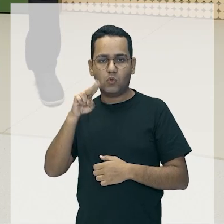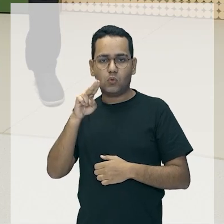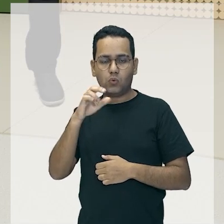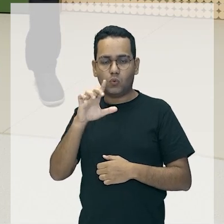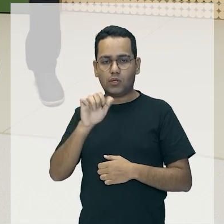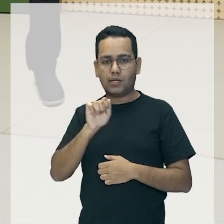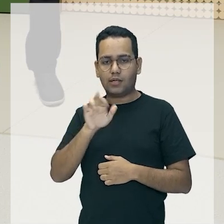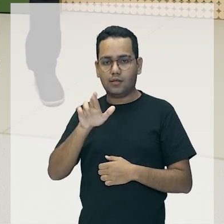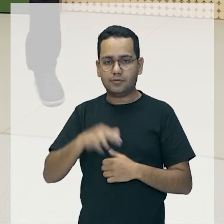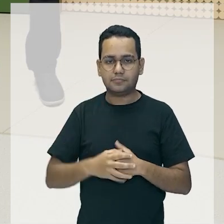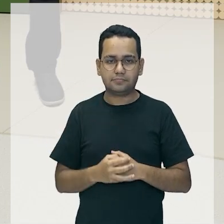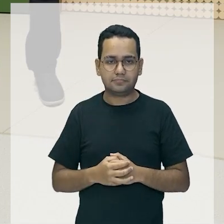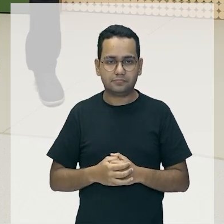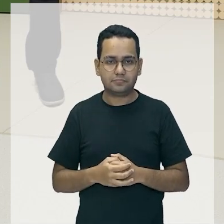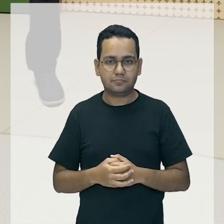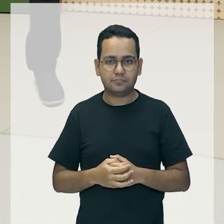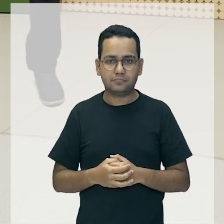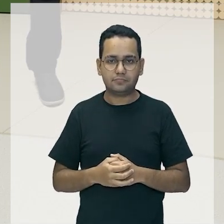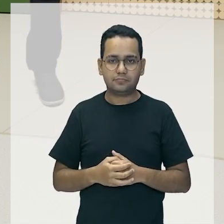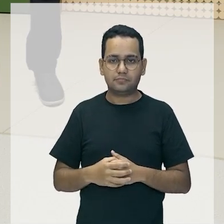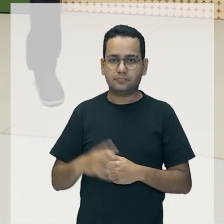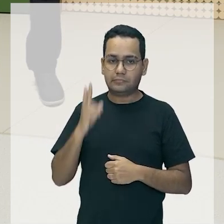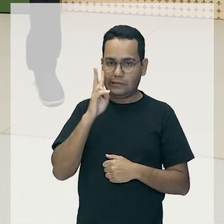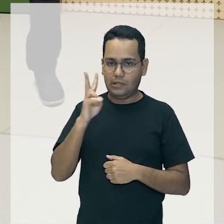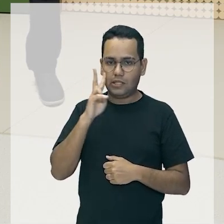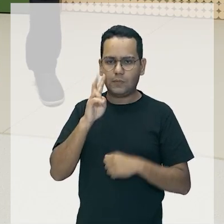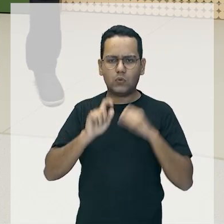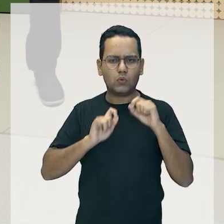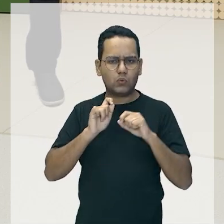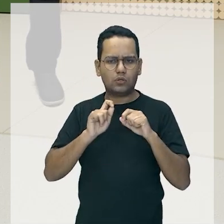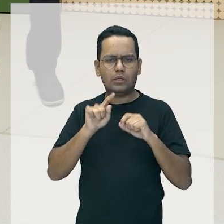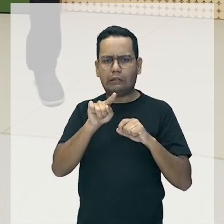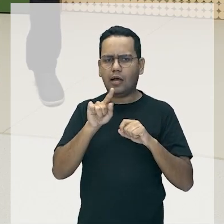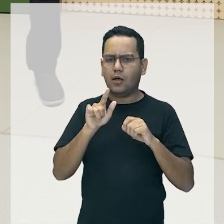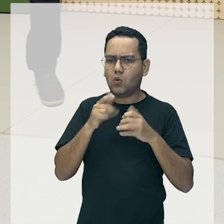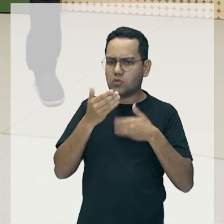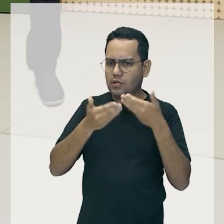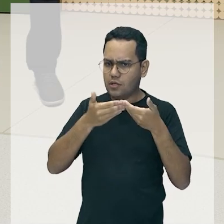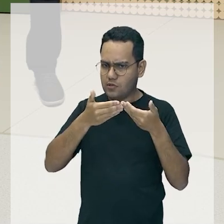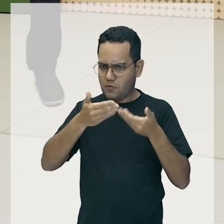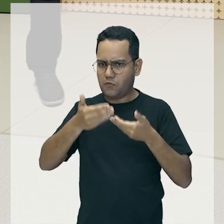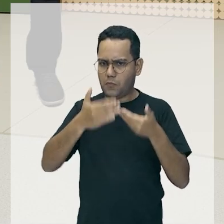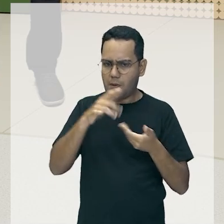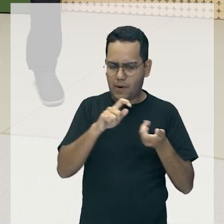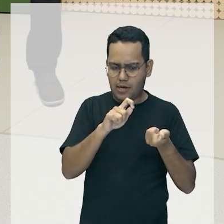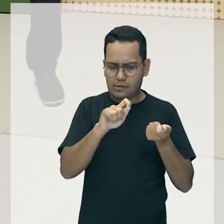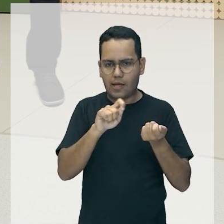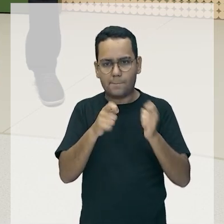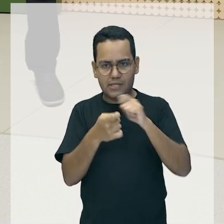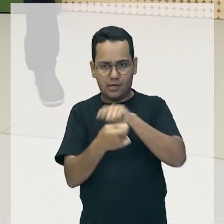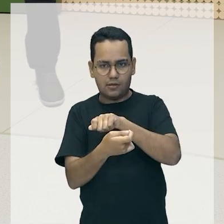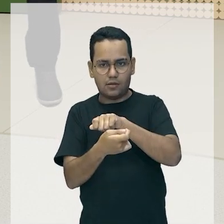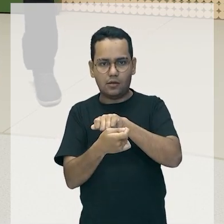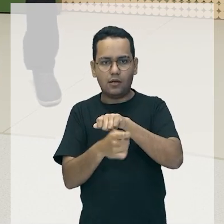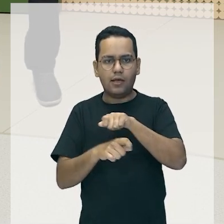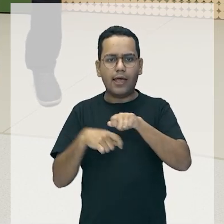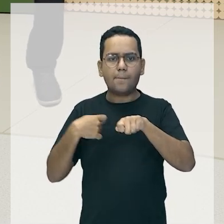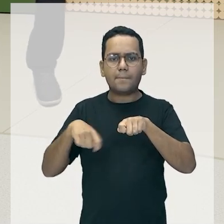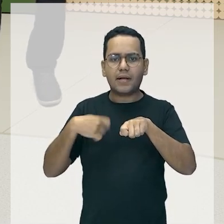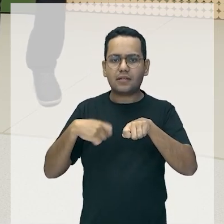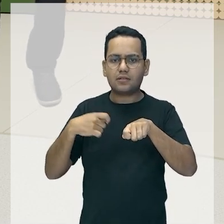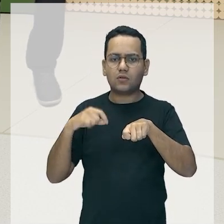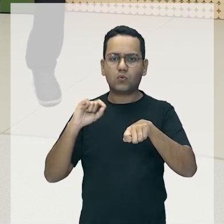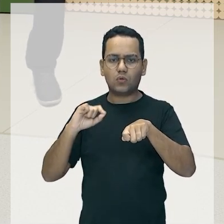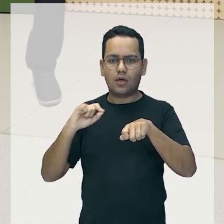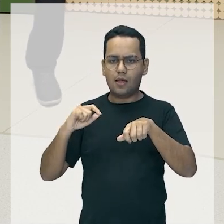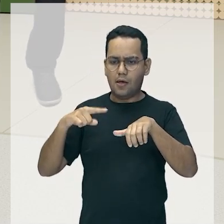Lembra, sempre o princípio de funcionamento de uma transformação de energia elétrica é gerar uma turbina, tá? Eu